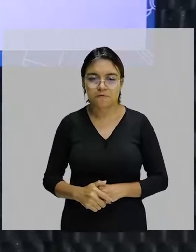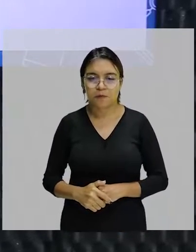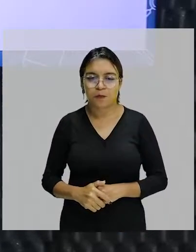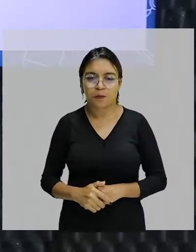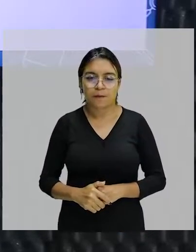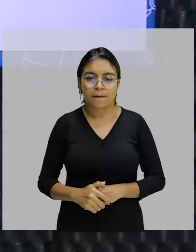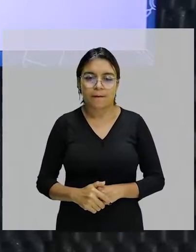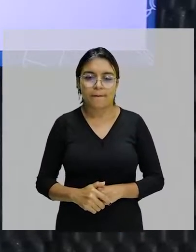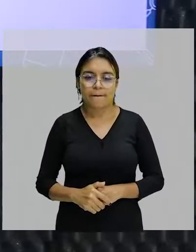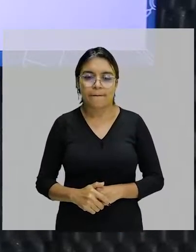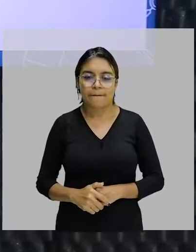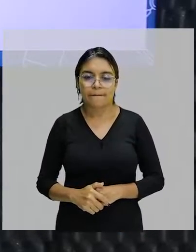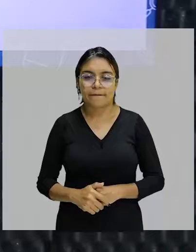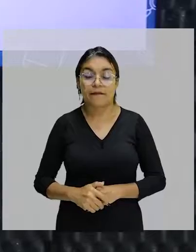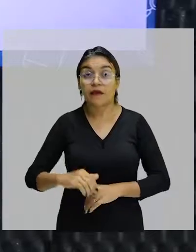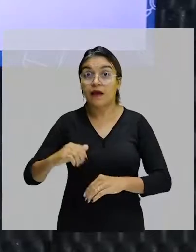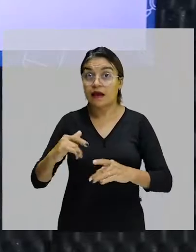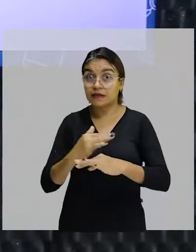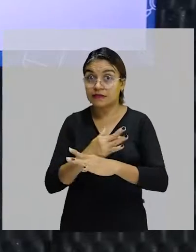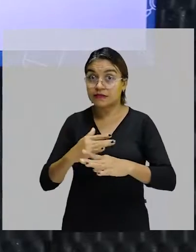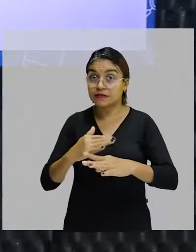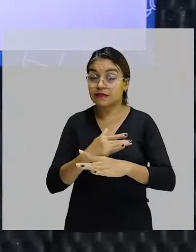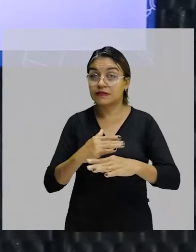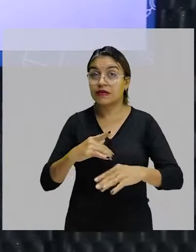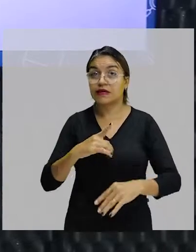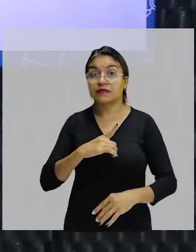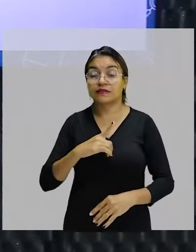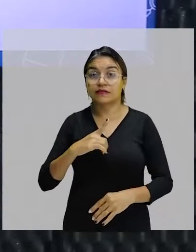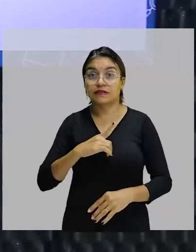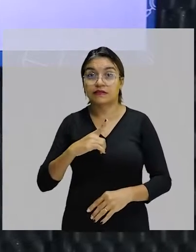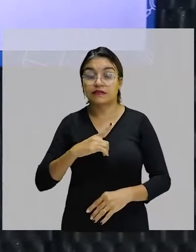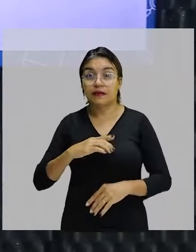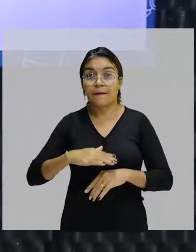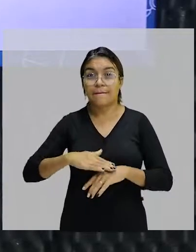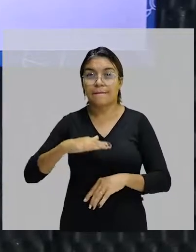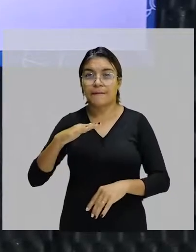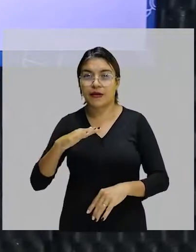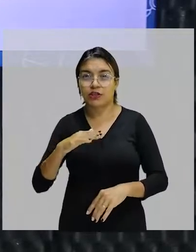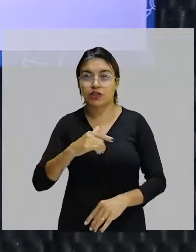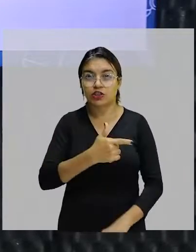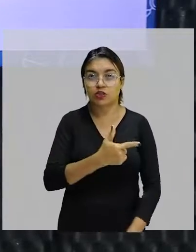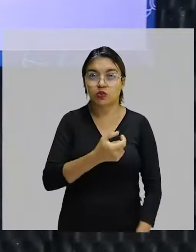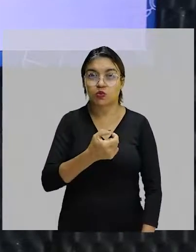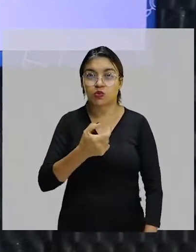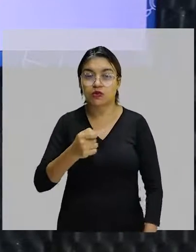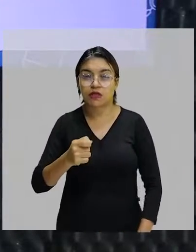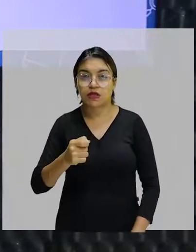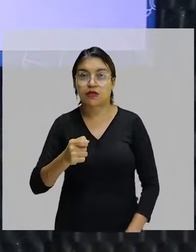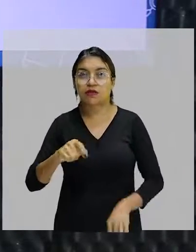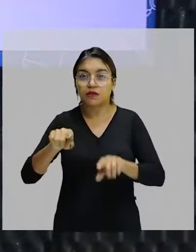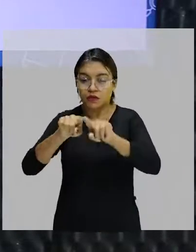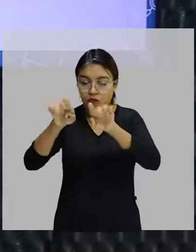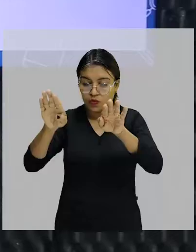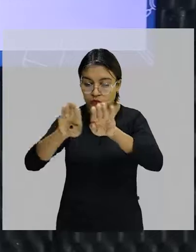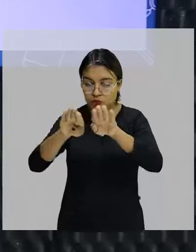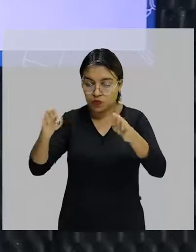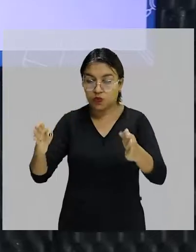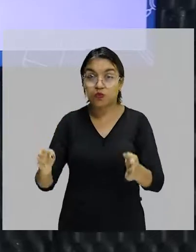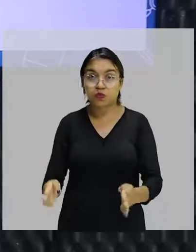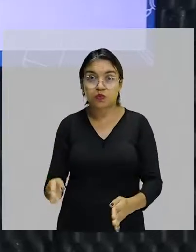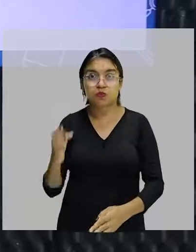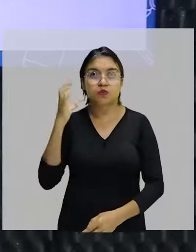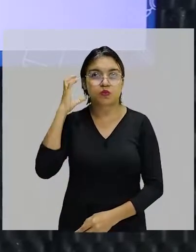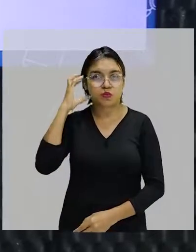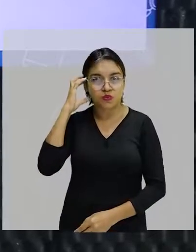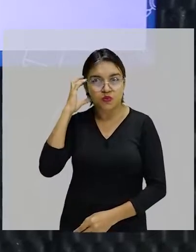radiolas. Então, a cidade possui mais de 200 radiolas. A fonte é o site da Wikipedia. Com certeza, nós temos muito